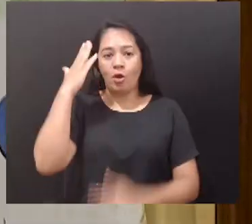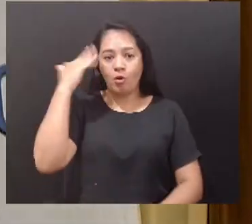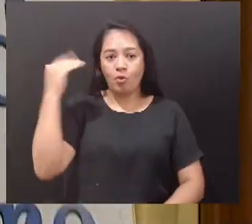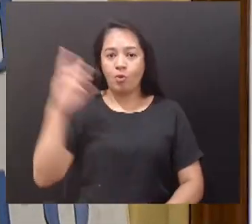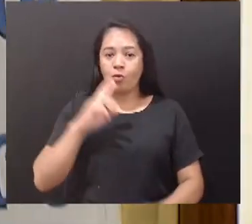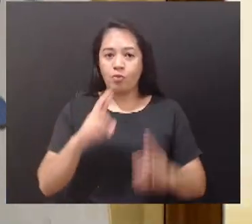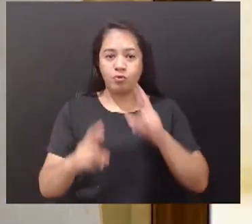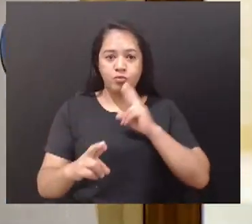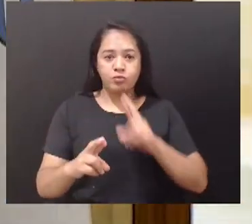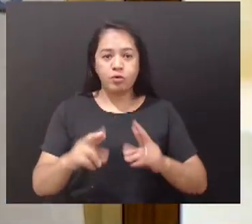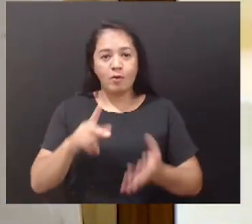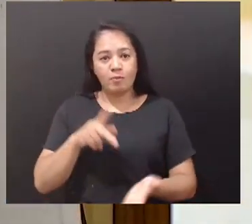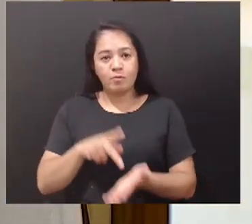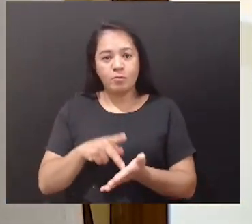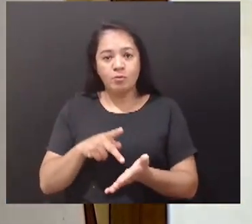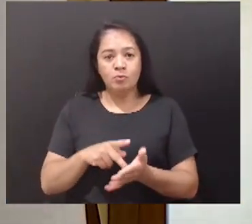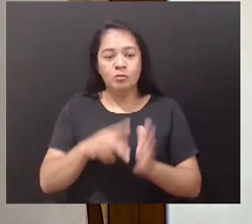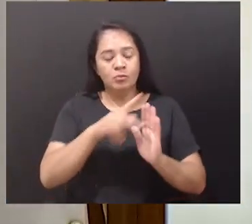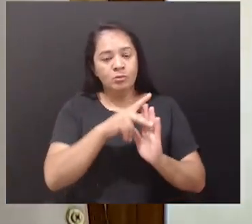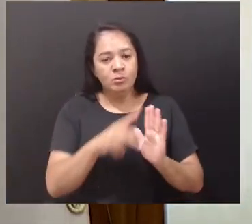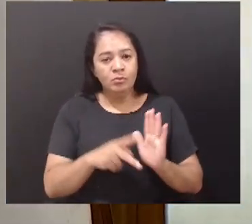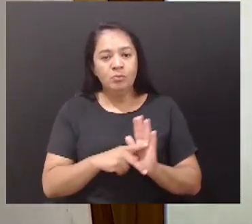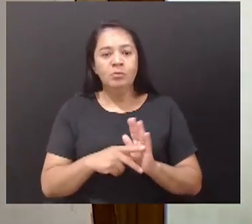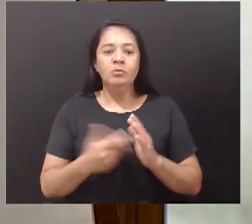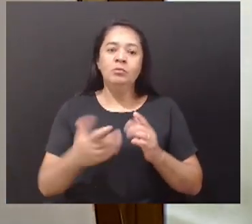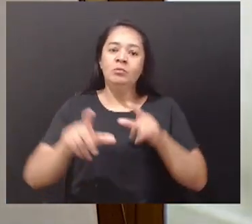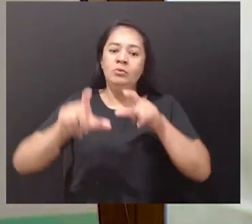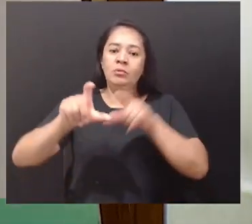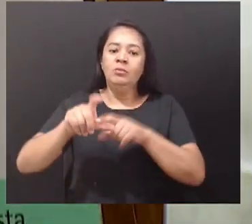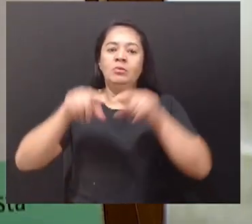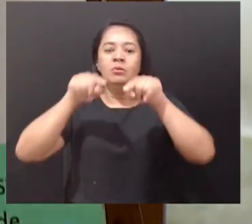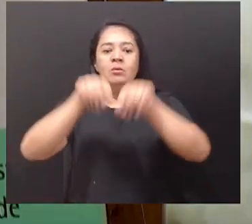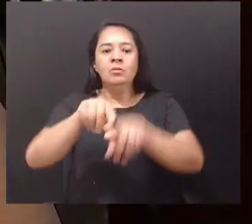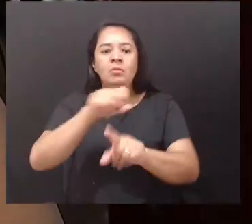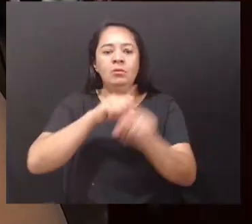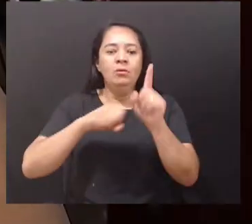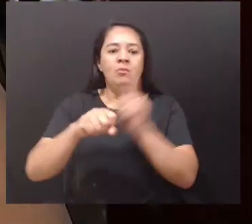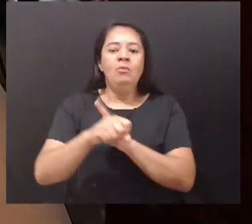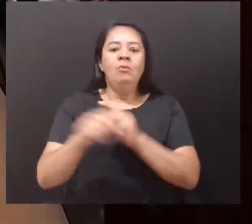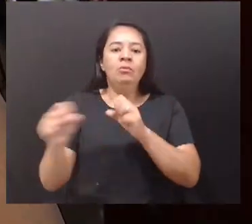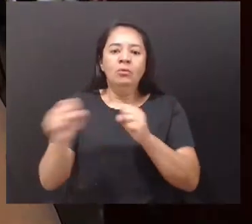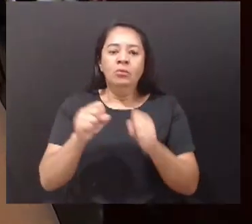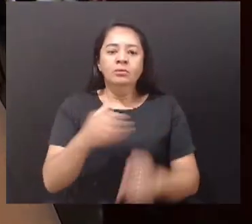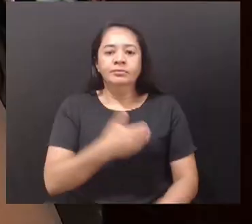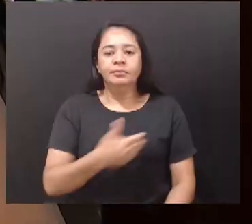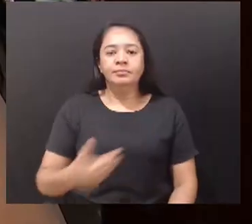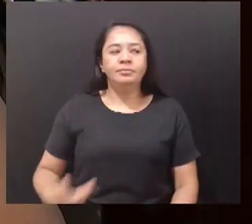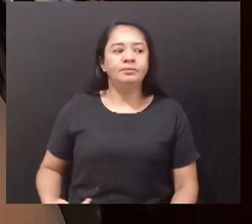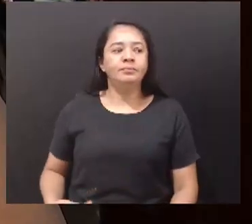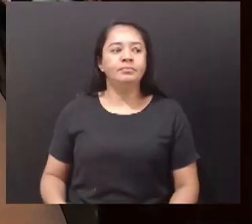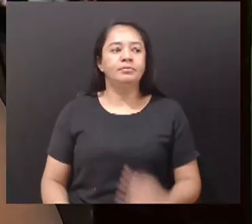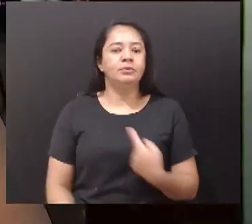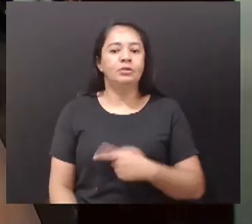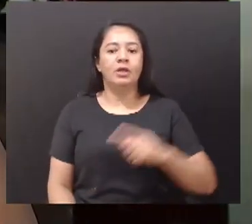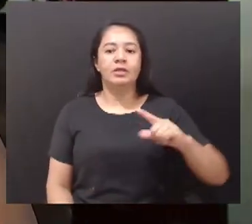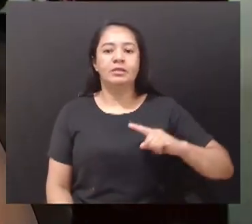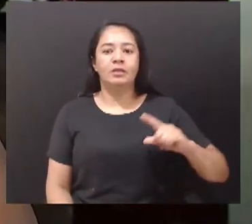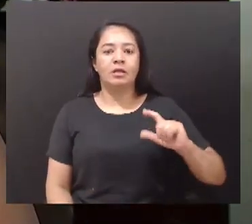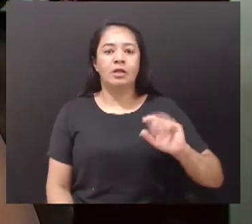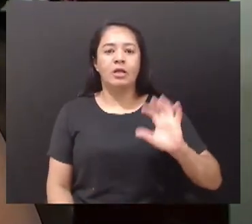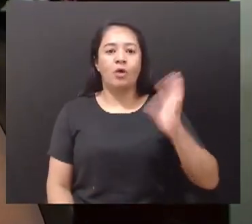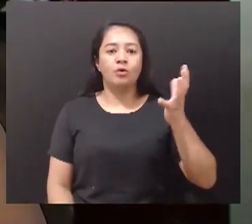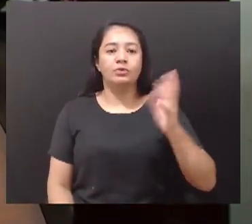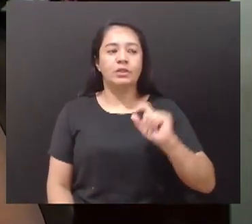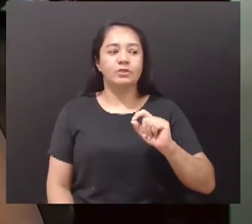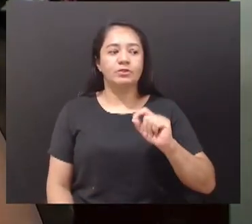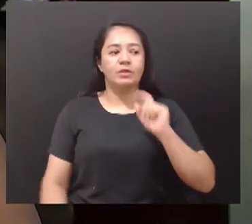efetivo dos programas dependem da parceria da sociedade e do poder público. Nós temos as reuniões do conselho, né? E